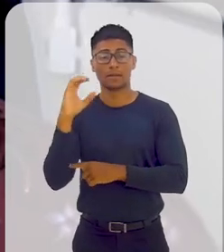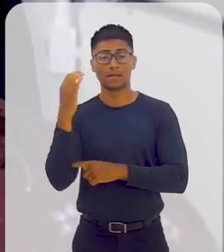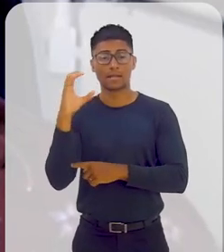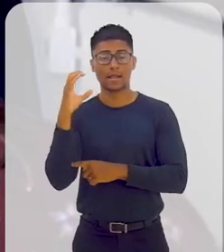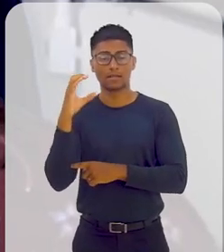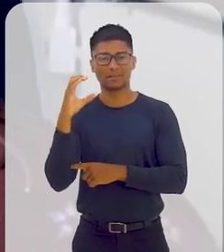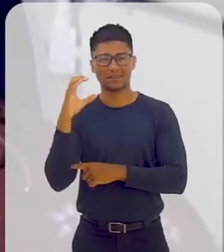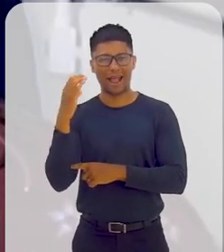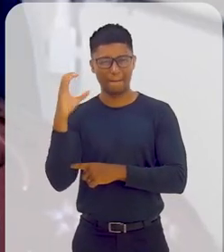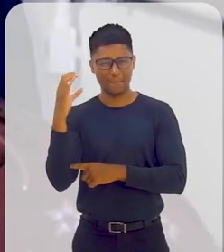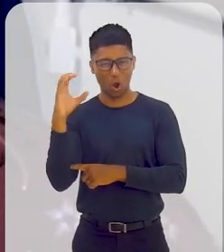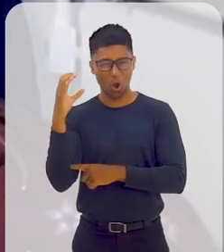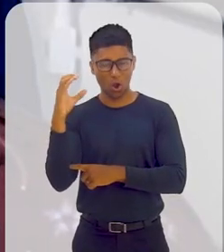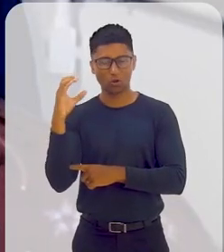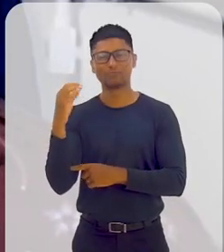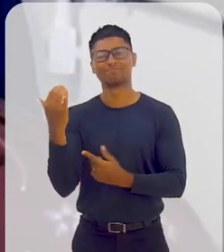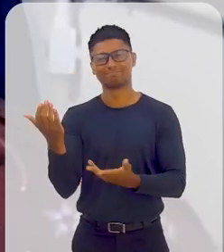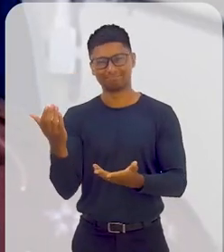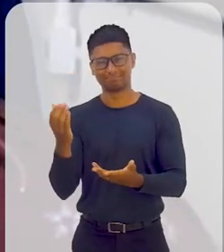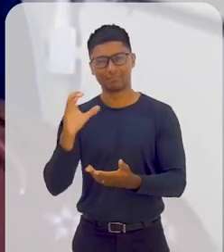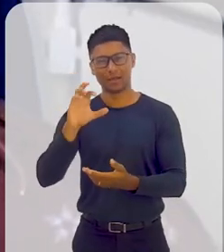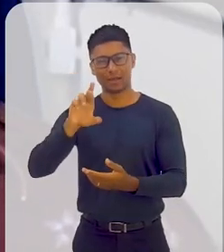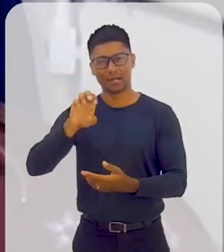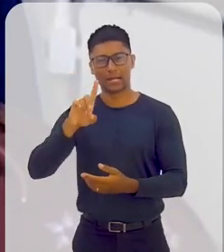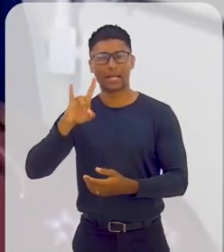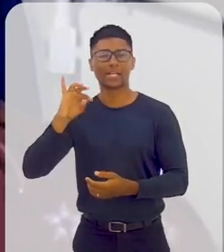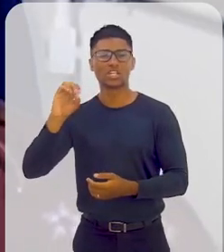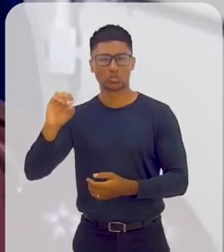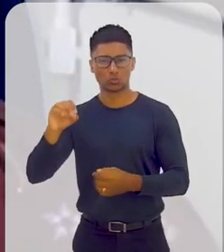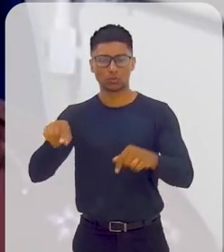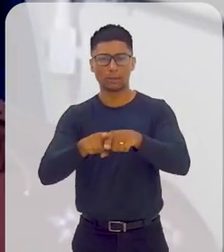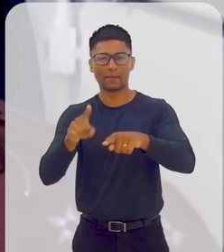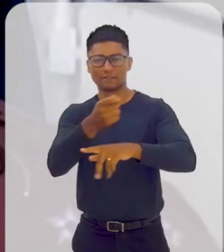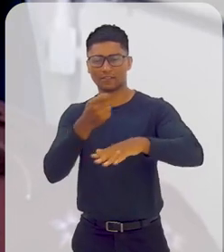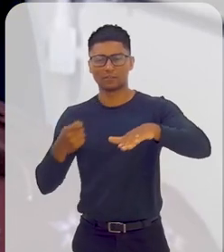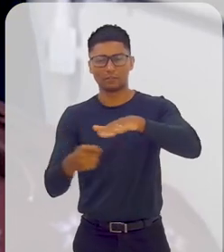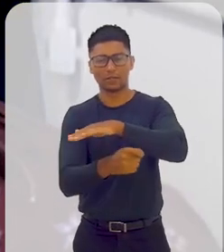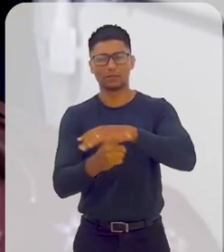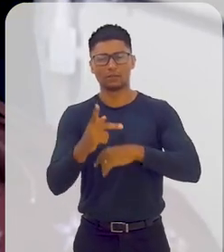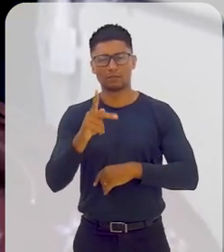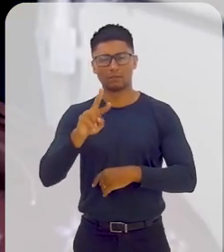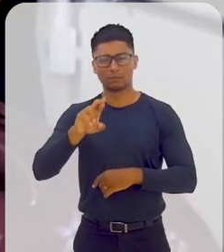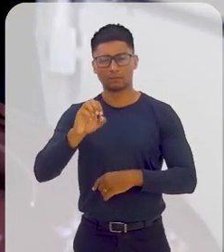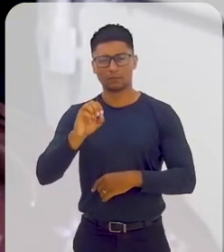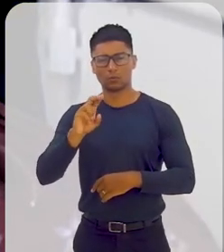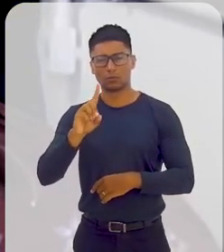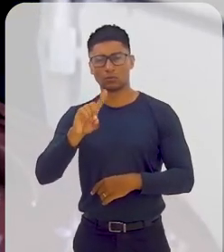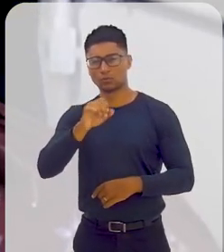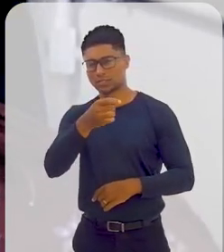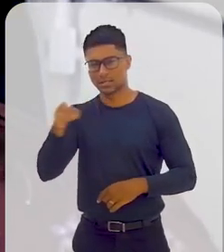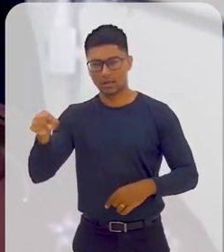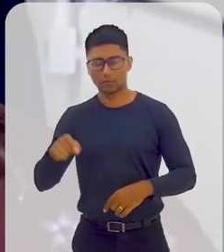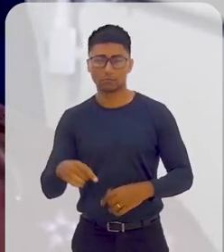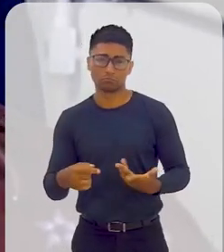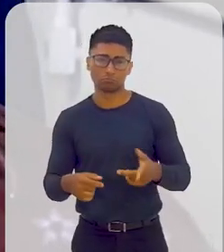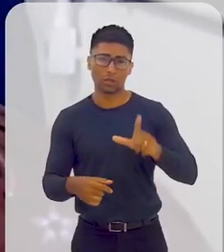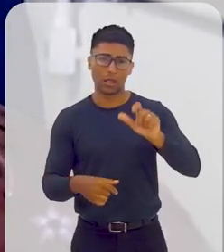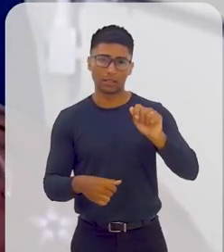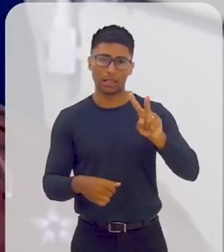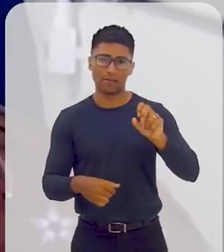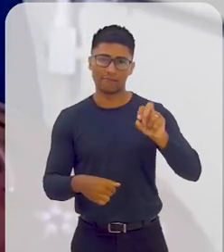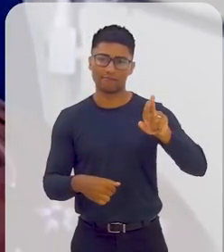a organização o investimento em produção integrada, lavoura,